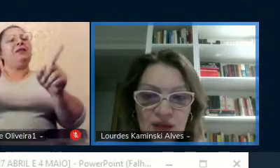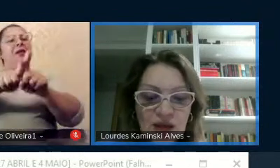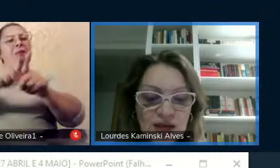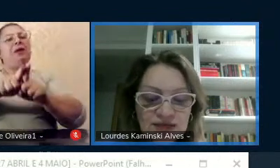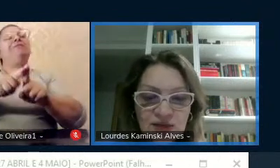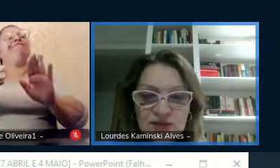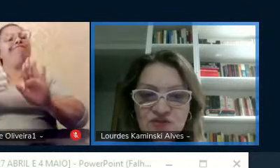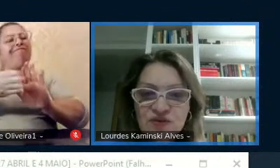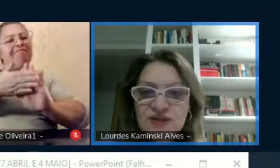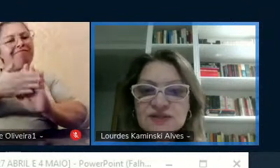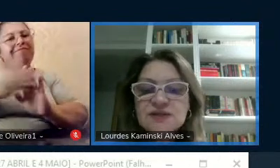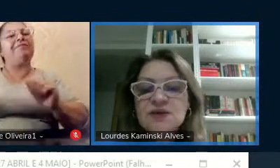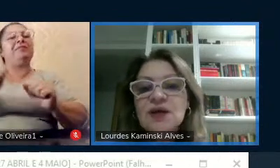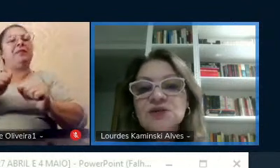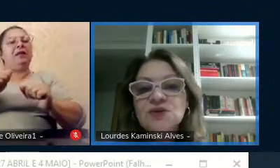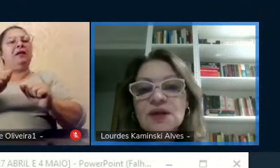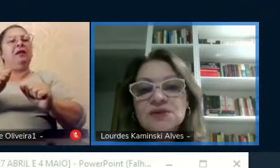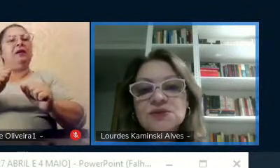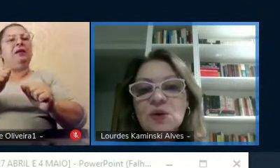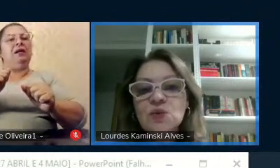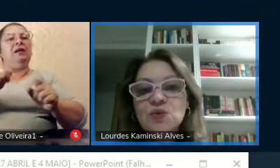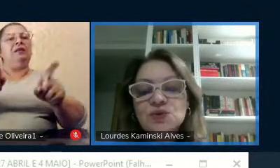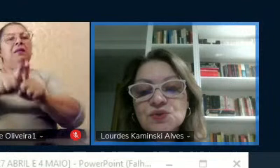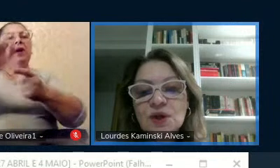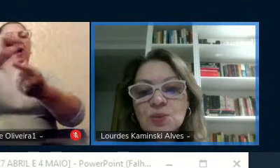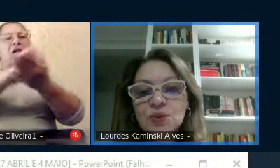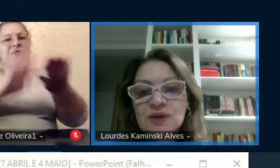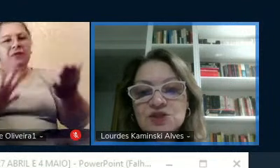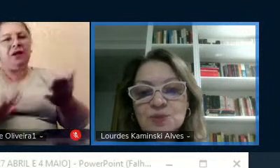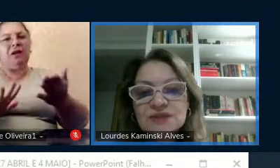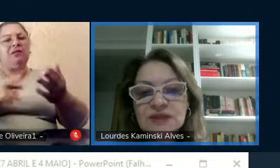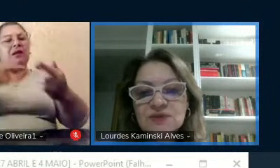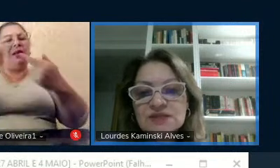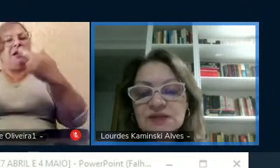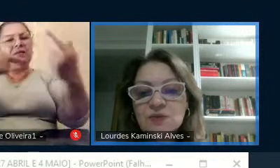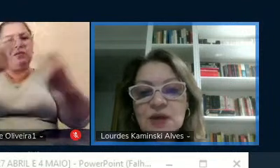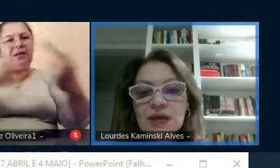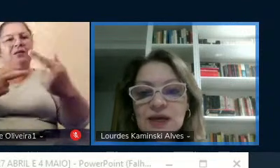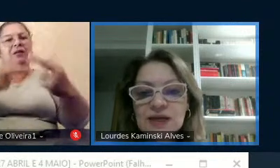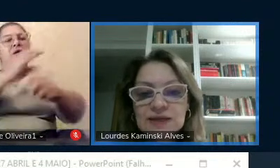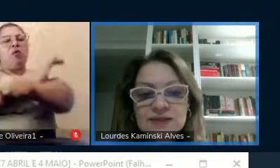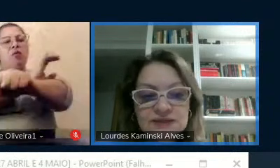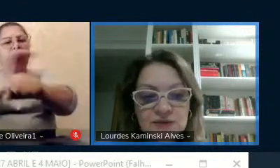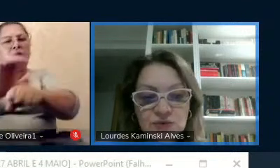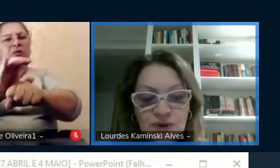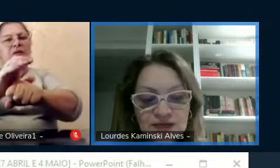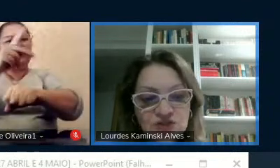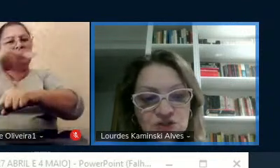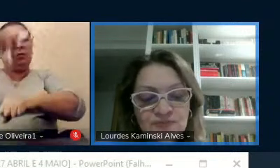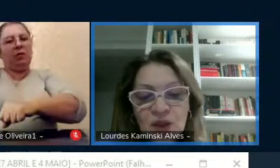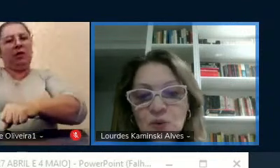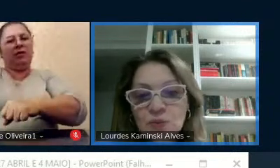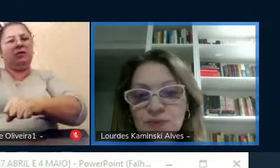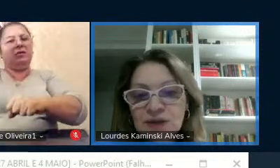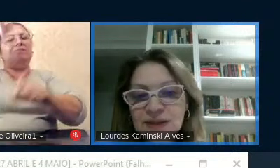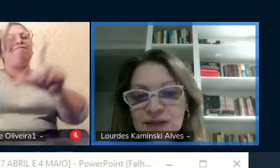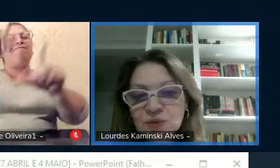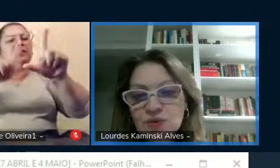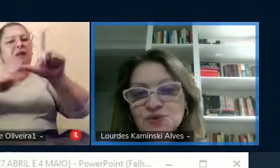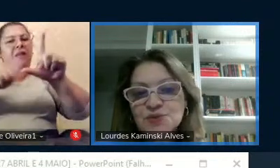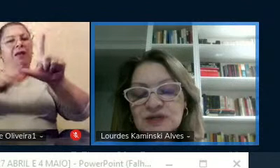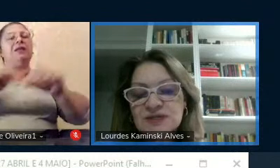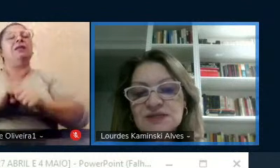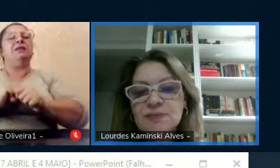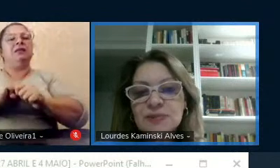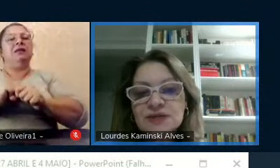e também atividades que estão relacionadas ao curso, né, o programa de pós-graduação em Letras da UniOeste. Cumprimentar